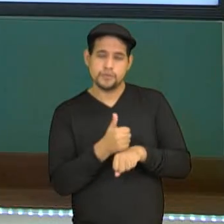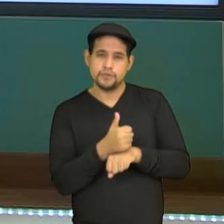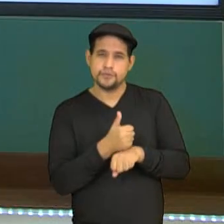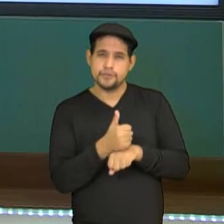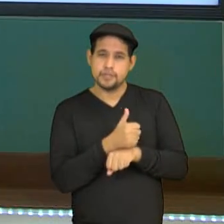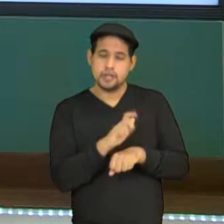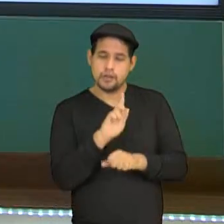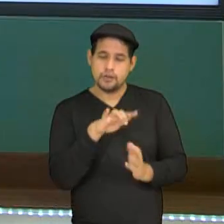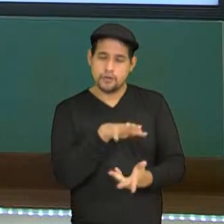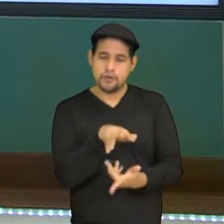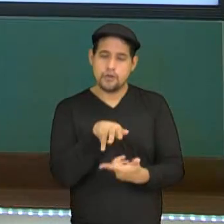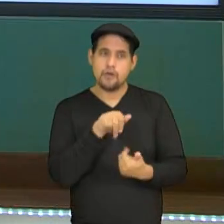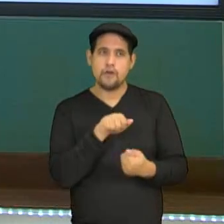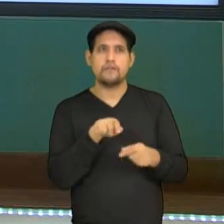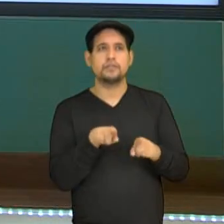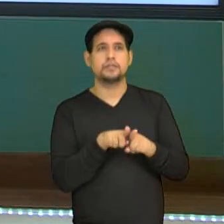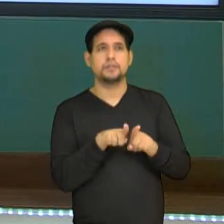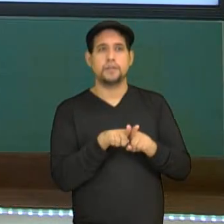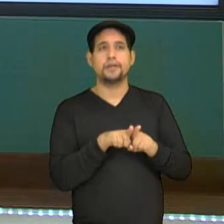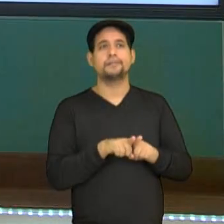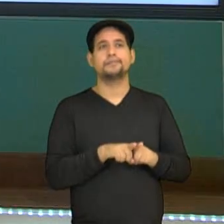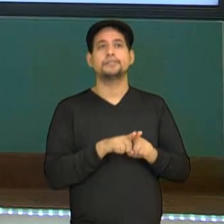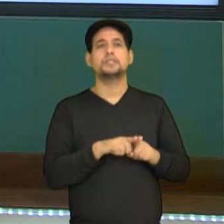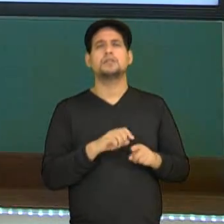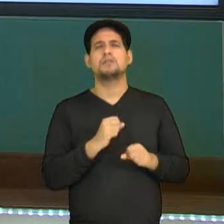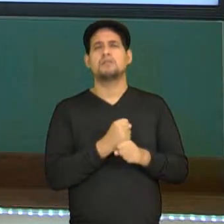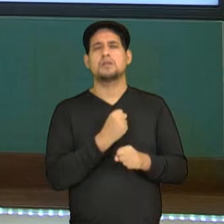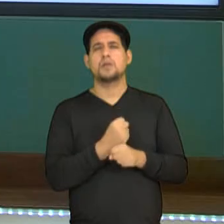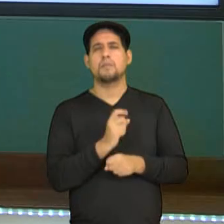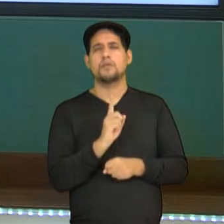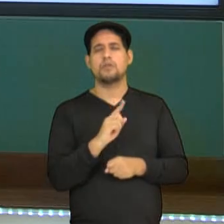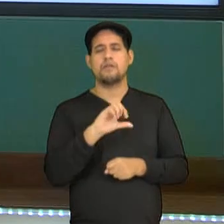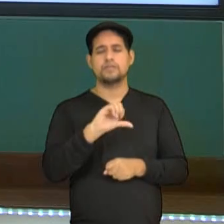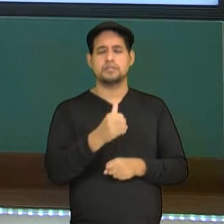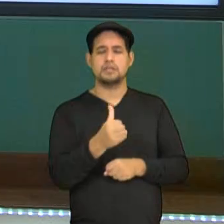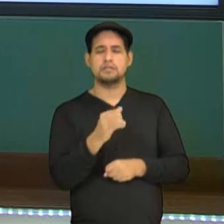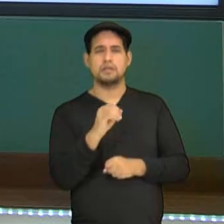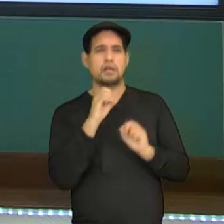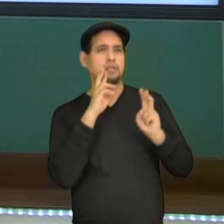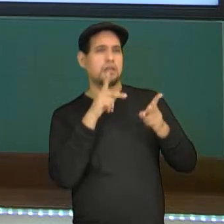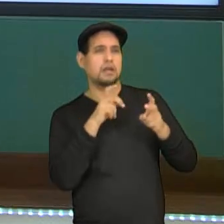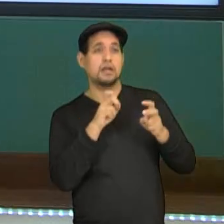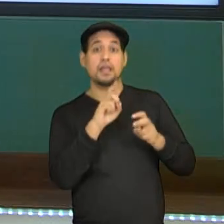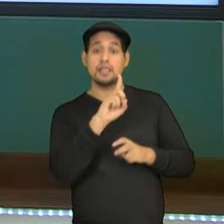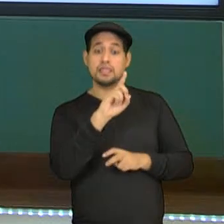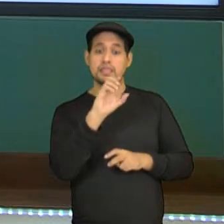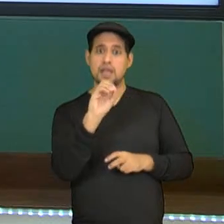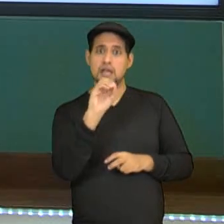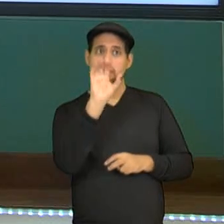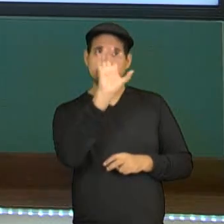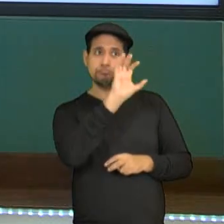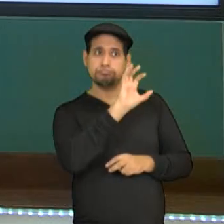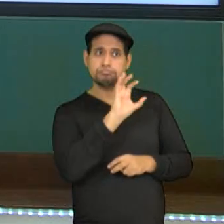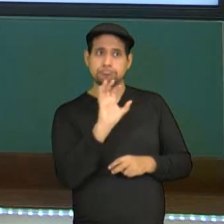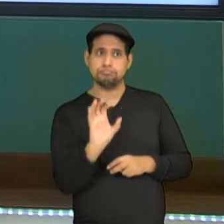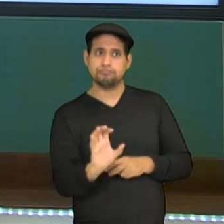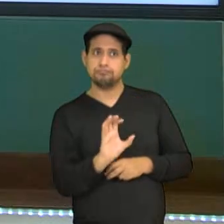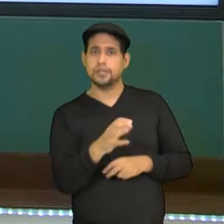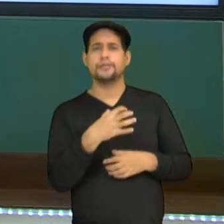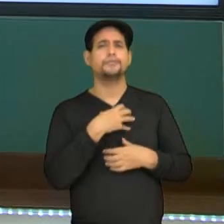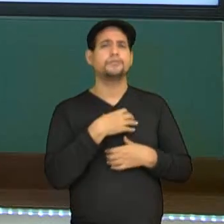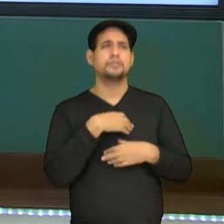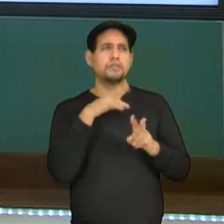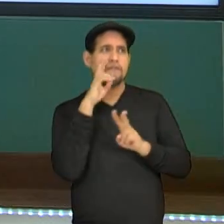Aziz Absaber. Nele, já na década de 60, ele evidencia em 10 unidades. Então, observe, é uma forma